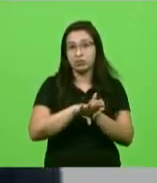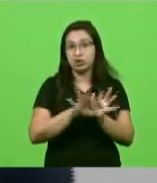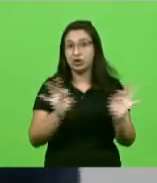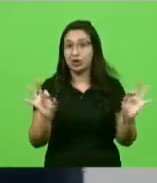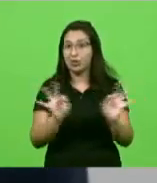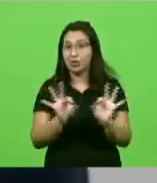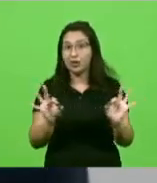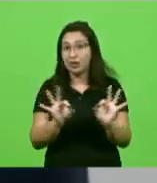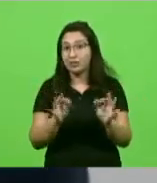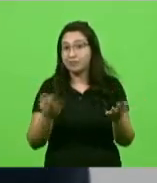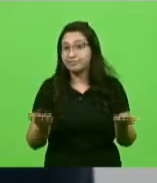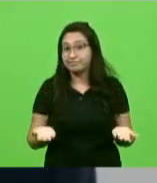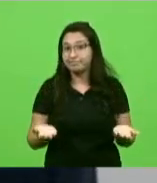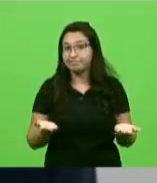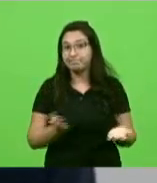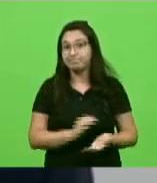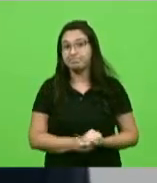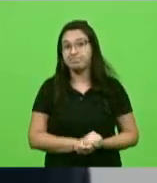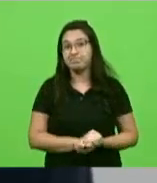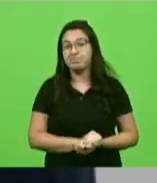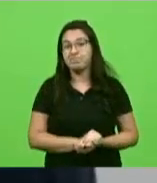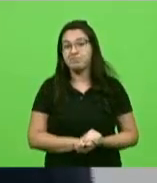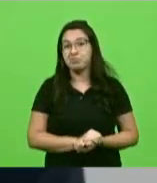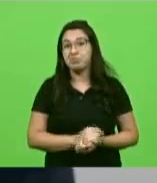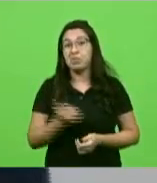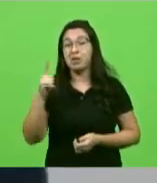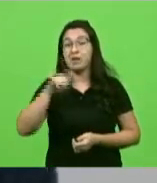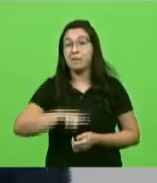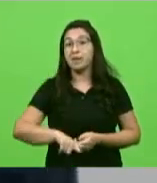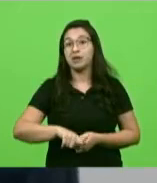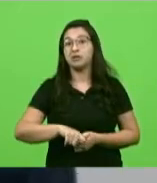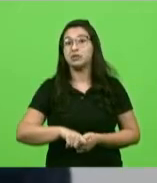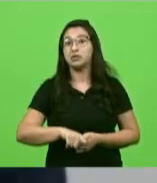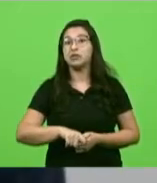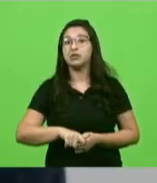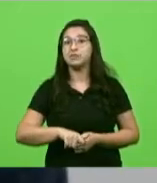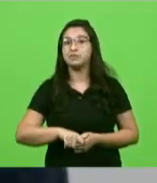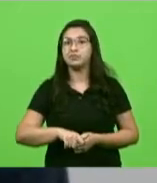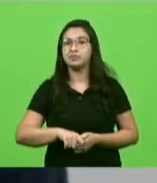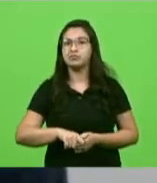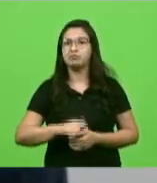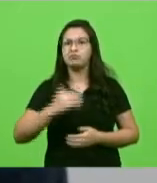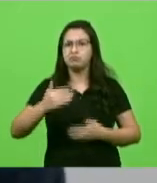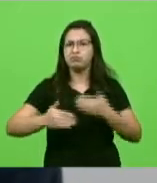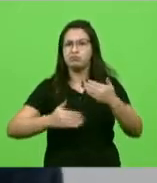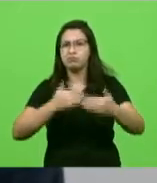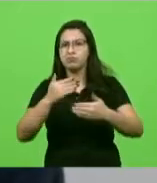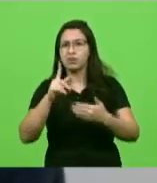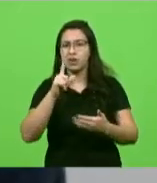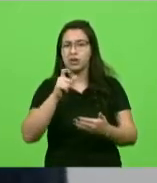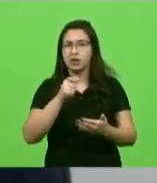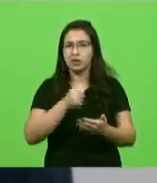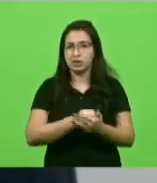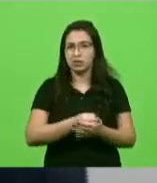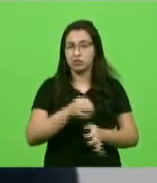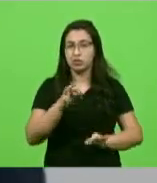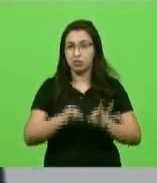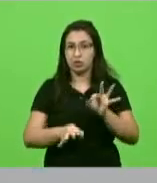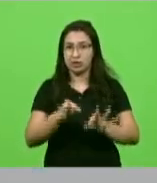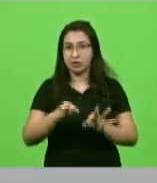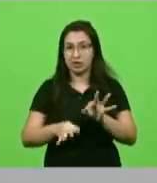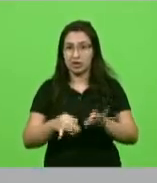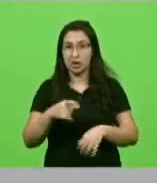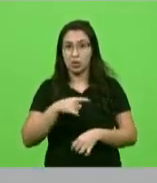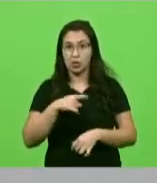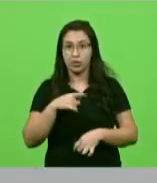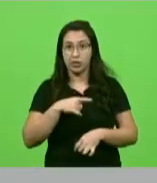a mercadoria adquirida não fora entregue. E, além disso, de determinar o desencadeamento de medidas judiciais suficientes para